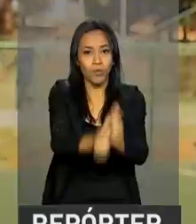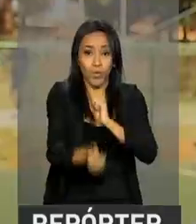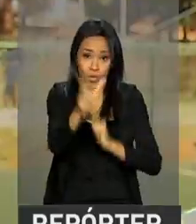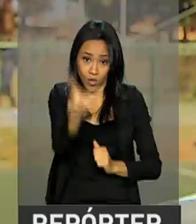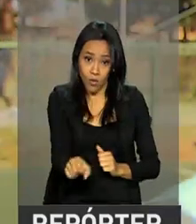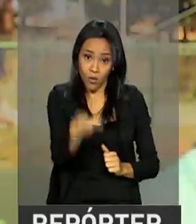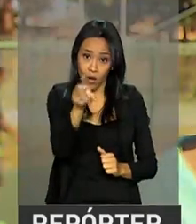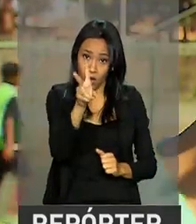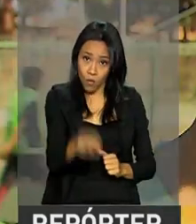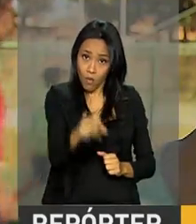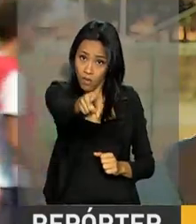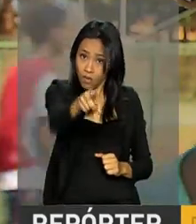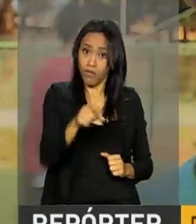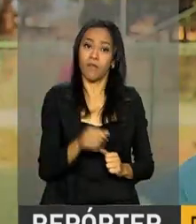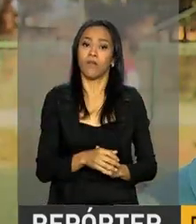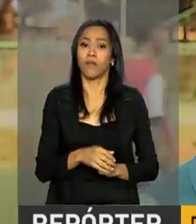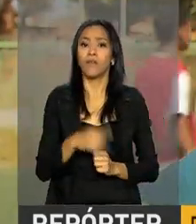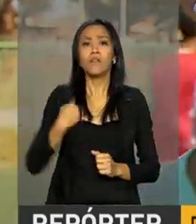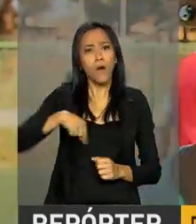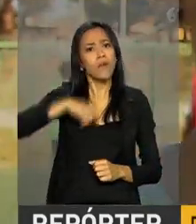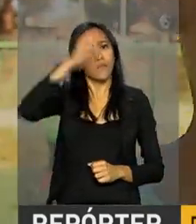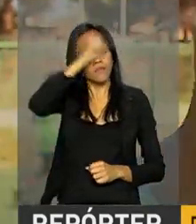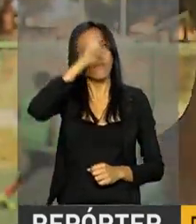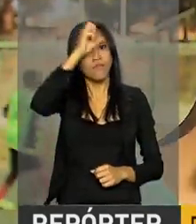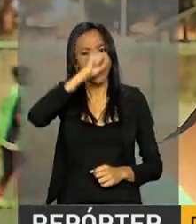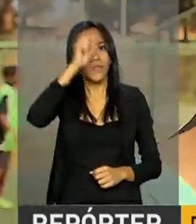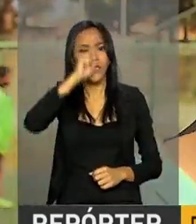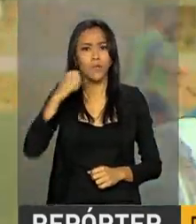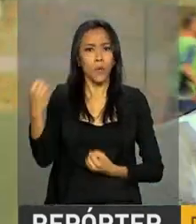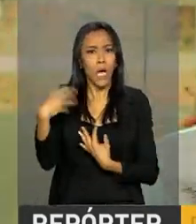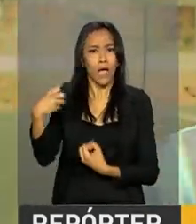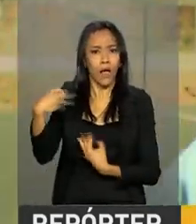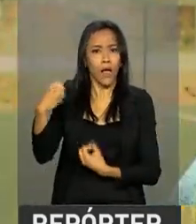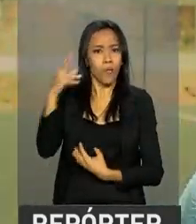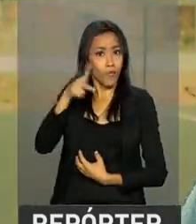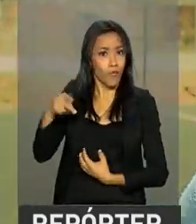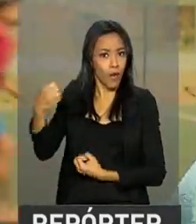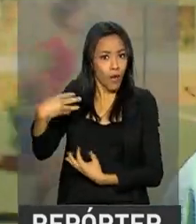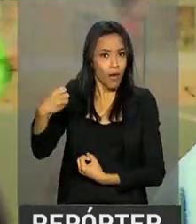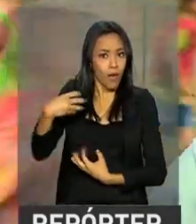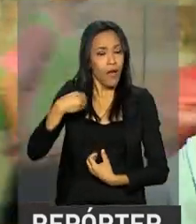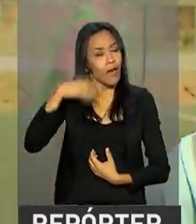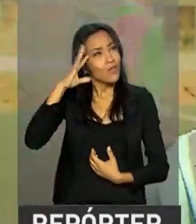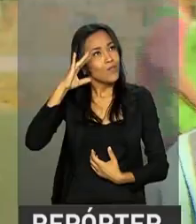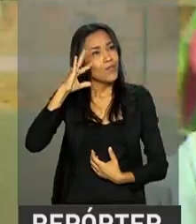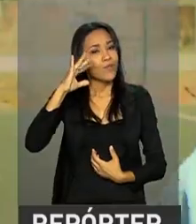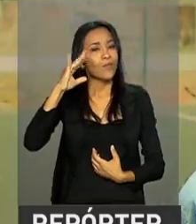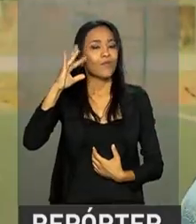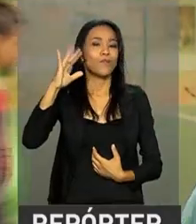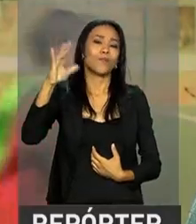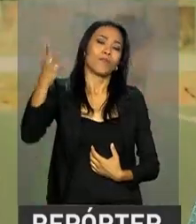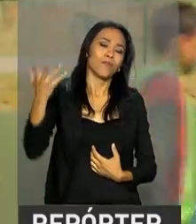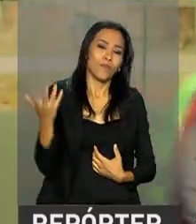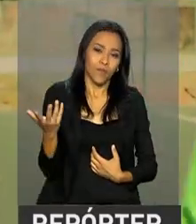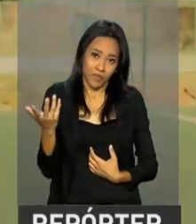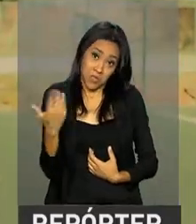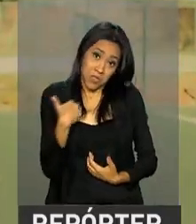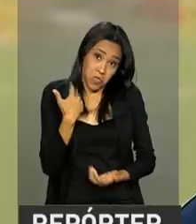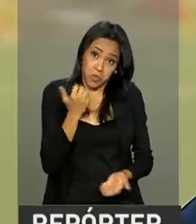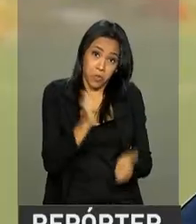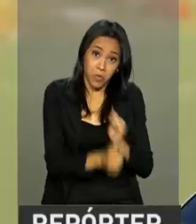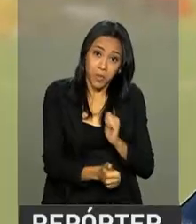daniel a gente aprende muito e com um professor vou realizar um sonho seja lado o futebol